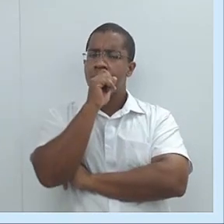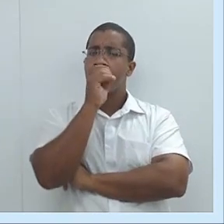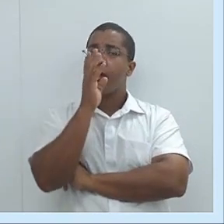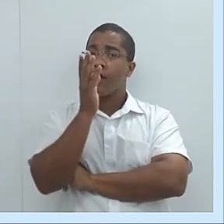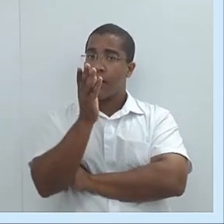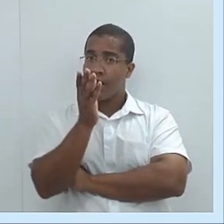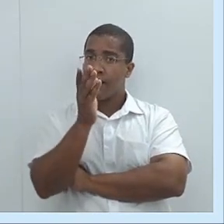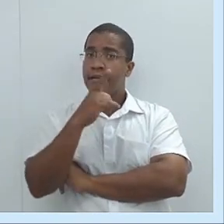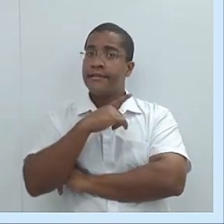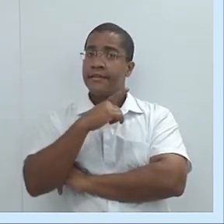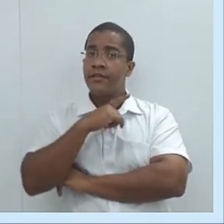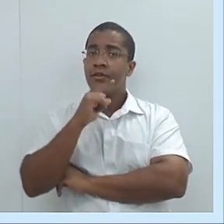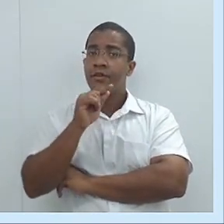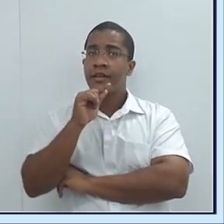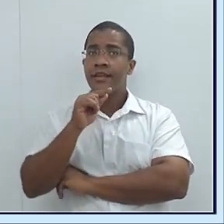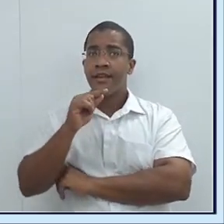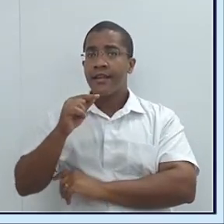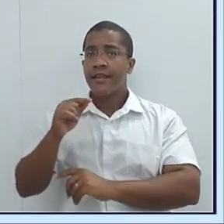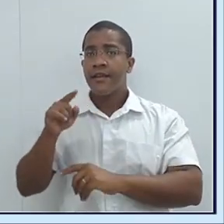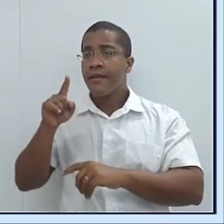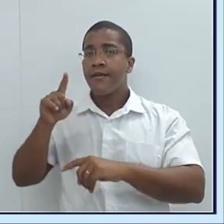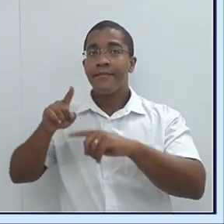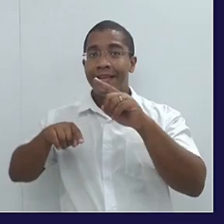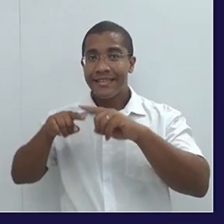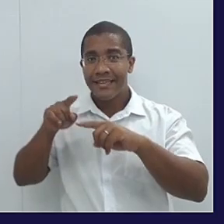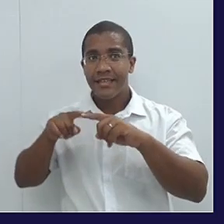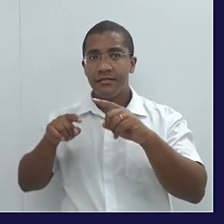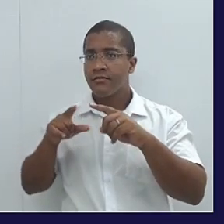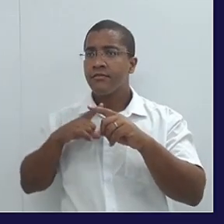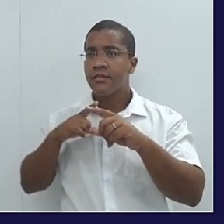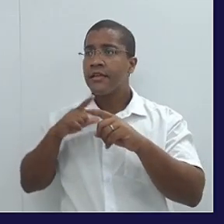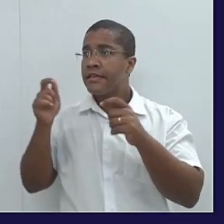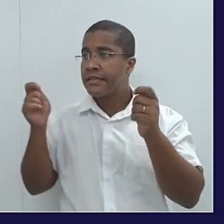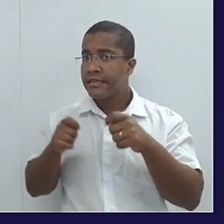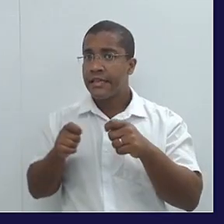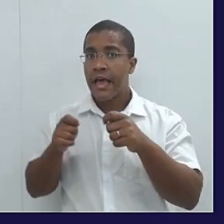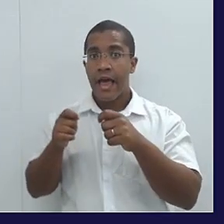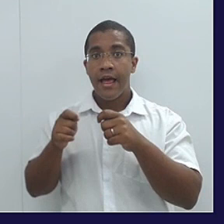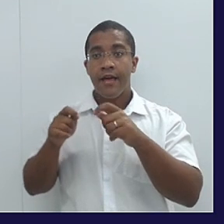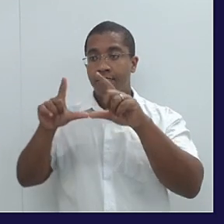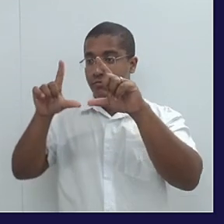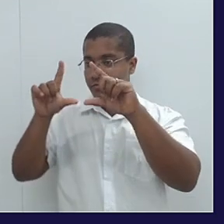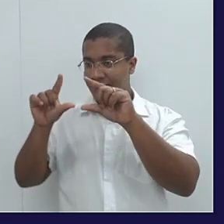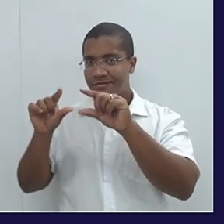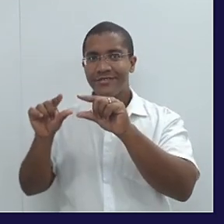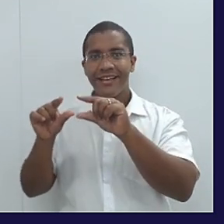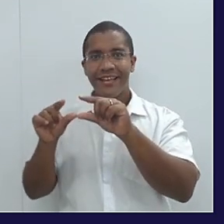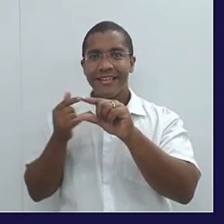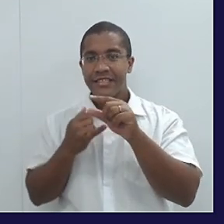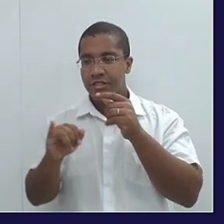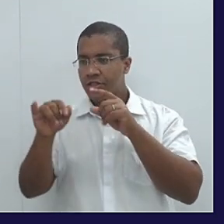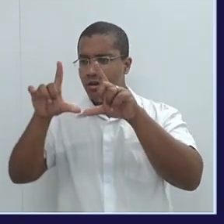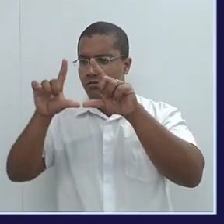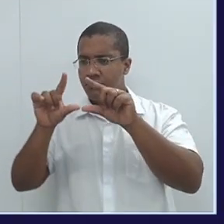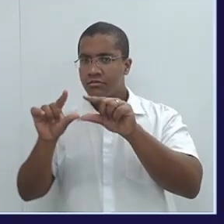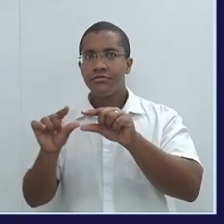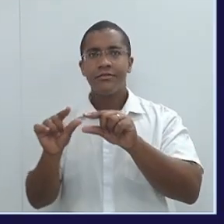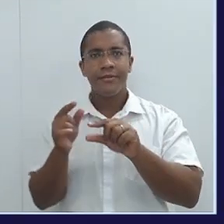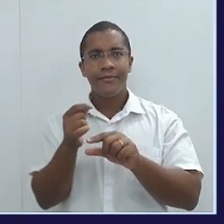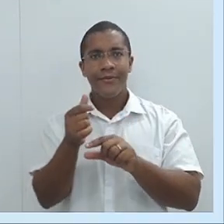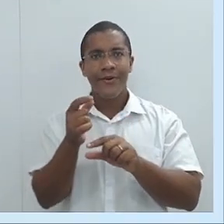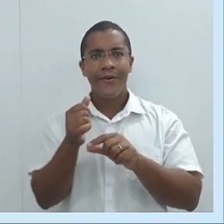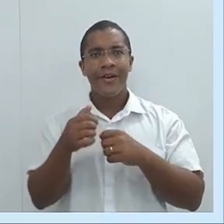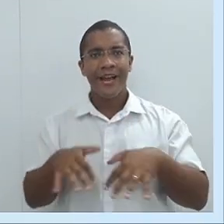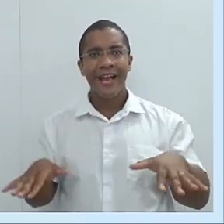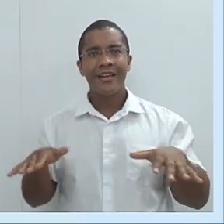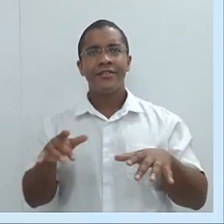vai ter o que a gente chama de eletrodoméstico, que vai ter um melhor custo-benefício. Quando eu falo de menor